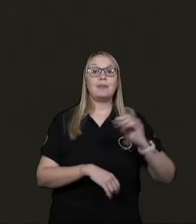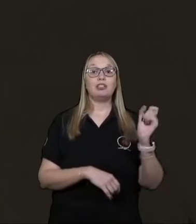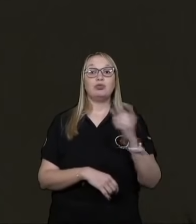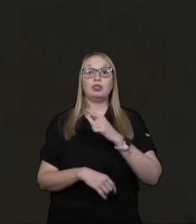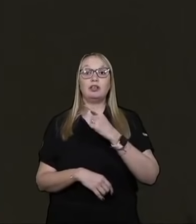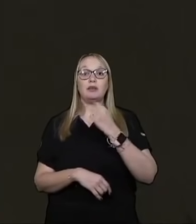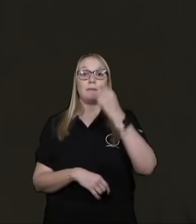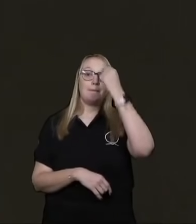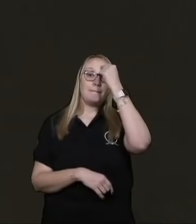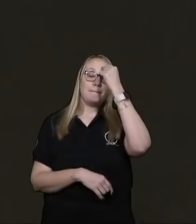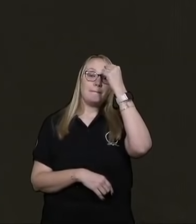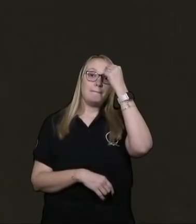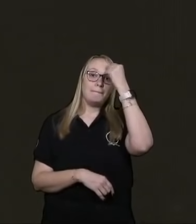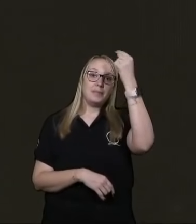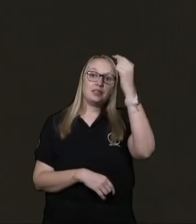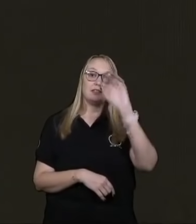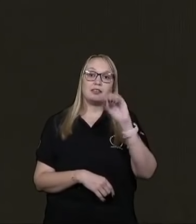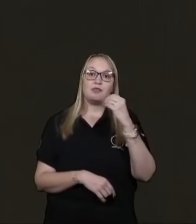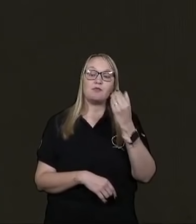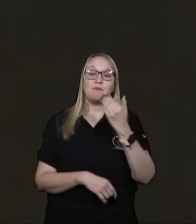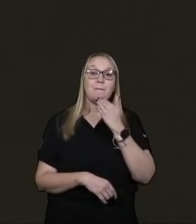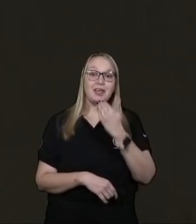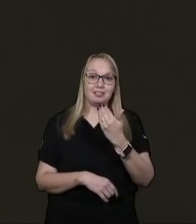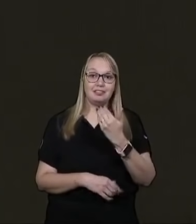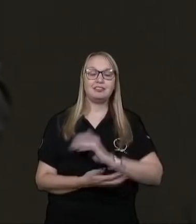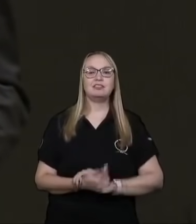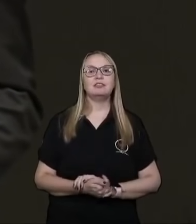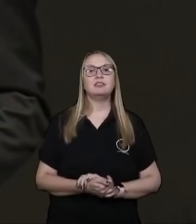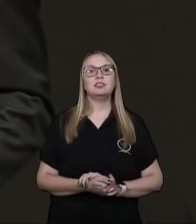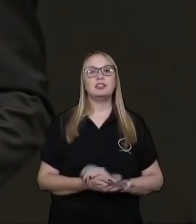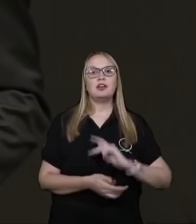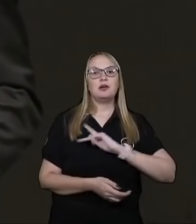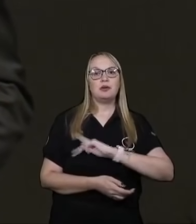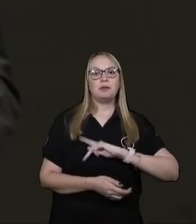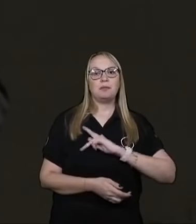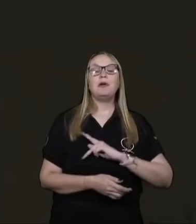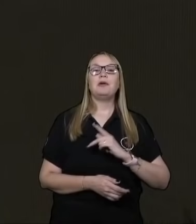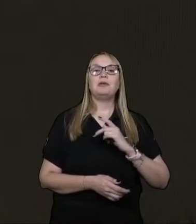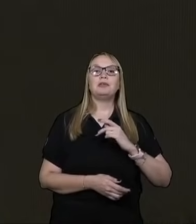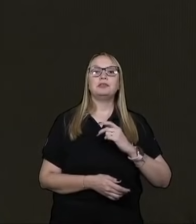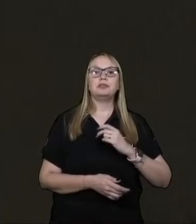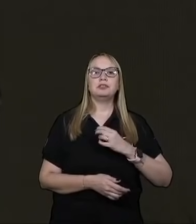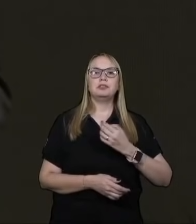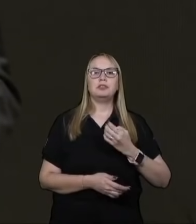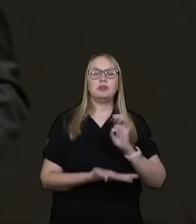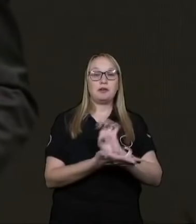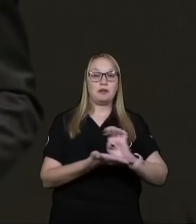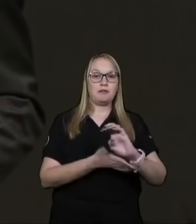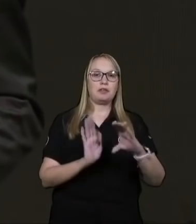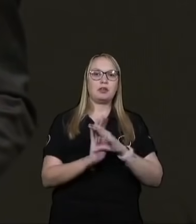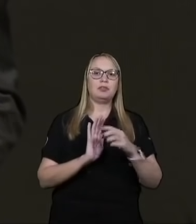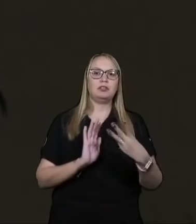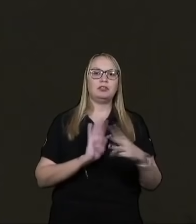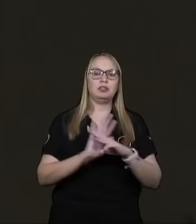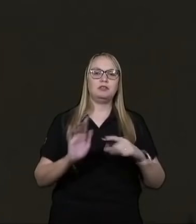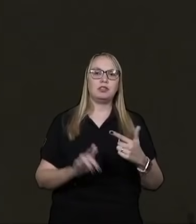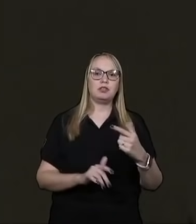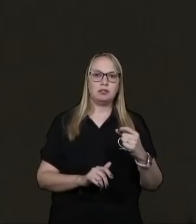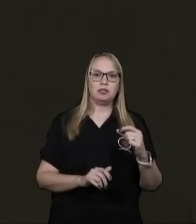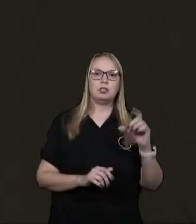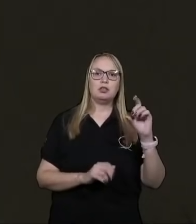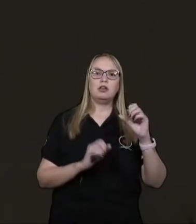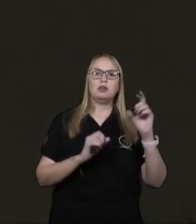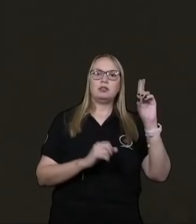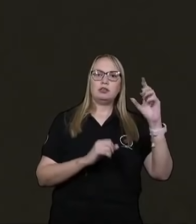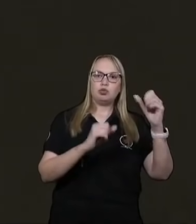e do que você pensa é aquilo que Paulo diz em Efésios 3 20 aquele que é poderoso para fazer